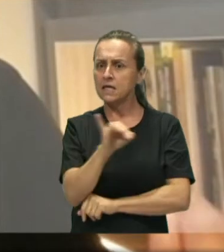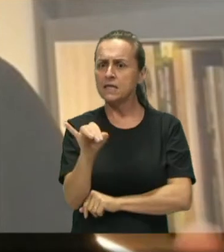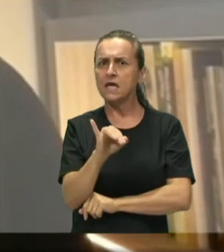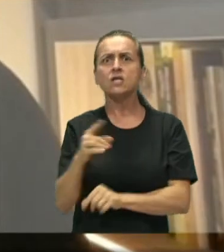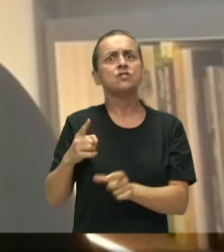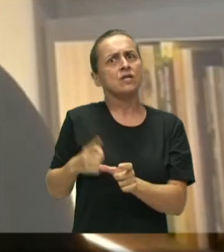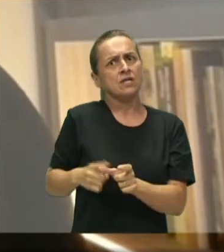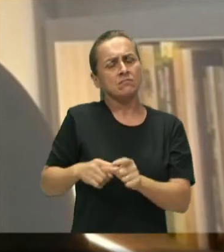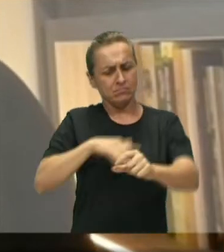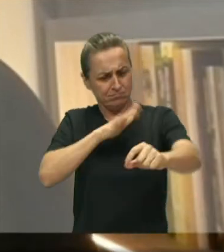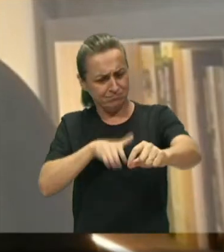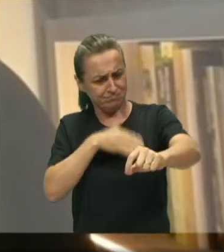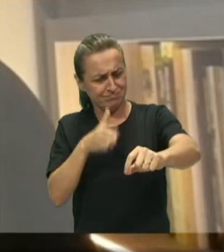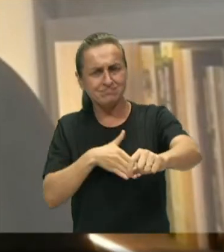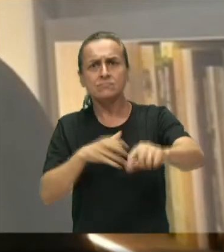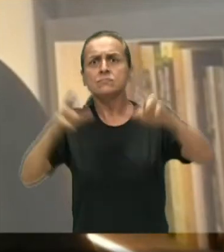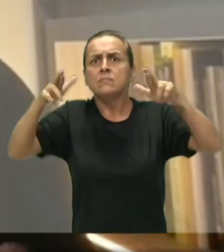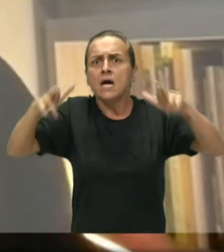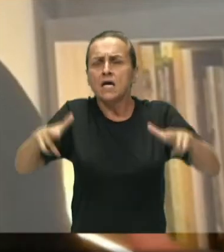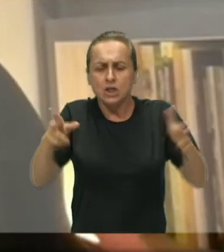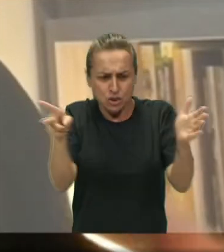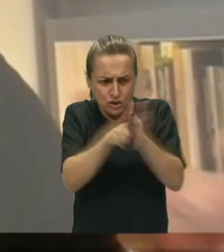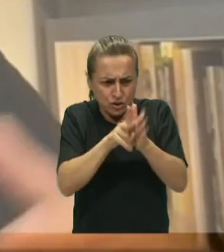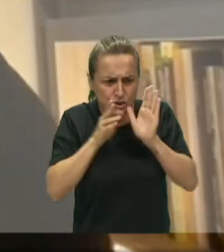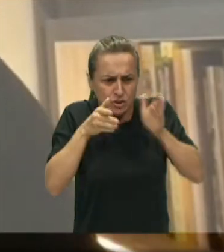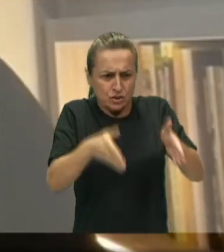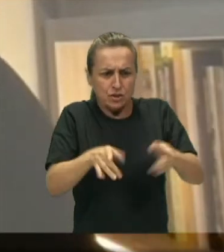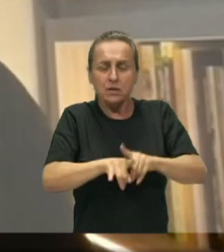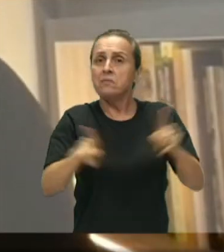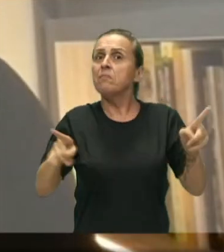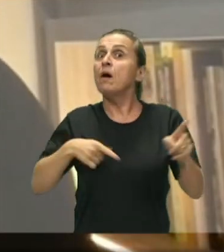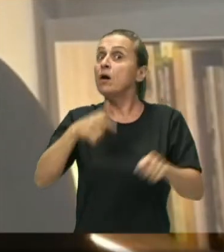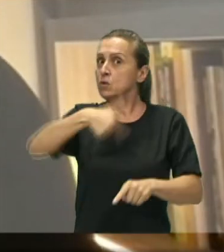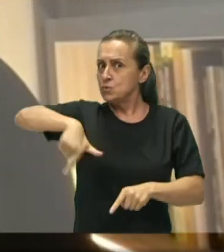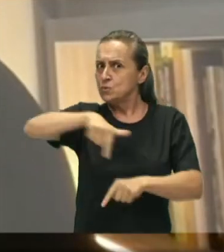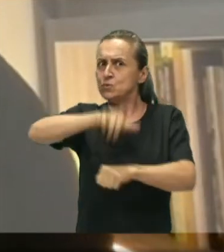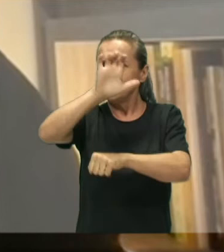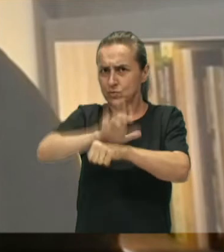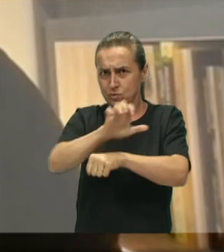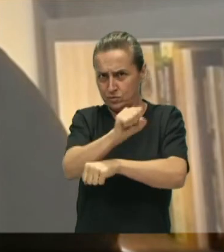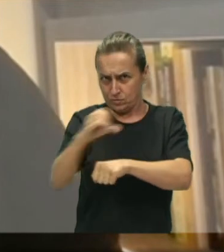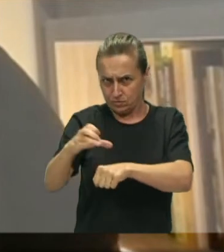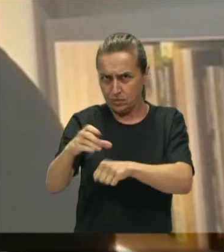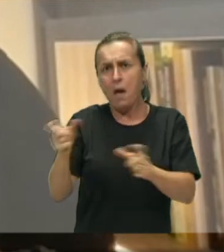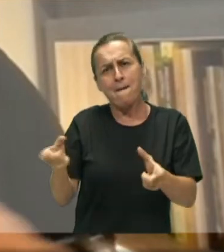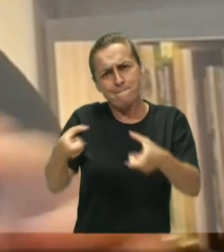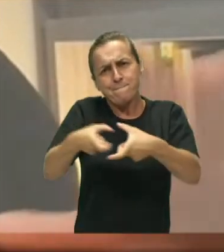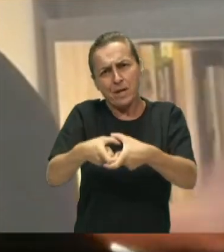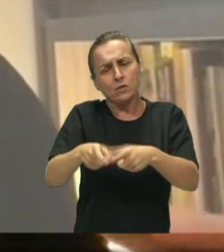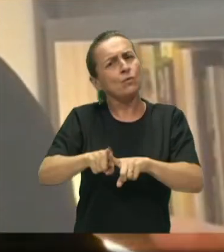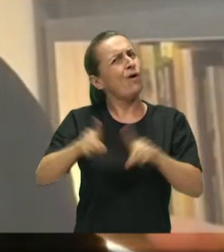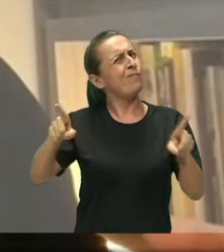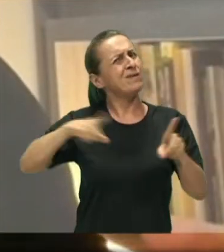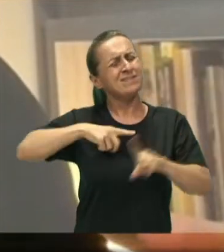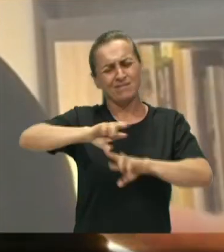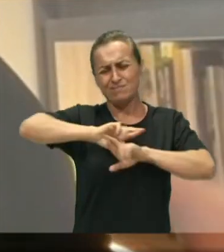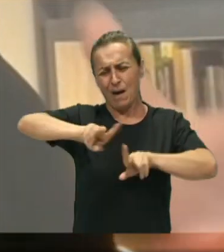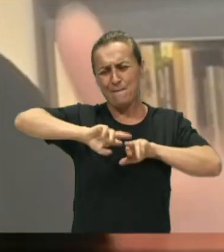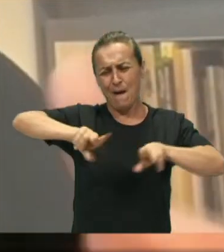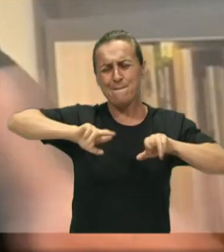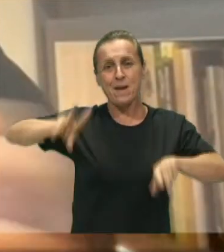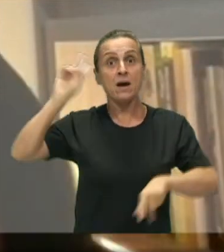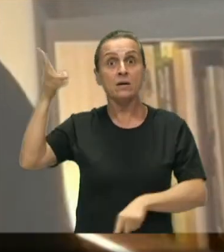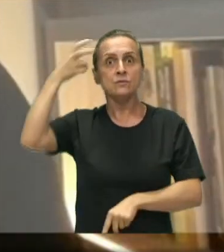litorânea numa região específica e o nosso estado mesmo um dos menores da Federação ele tem diversidades culturais